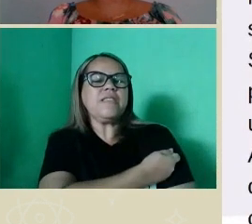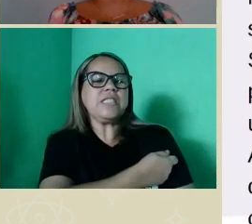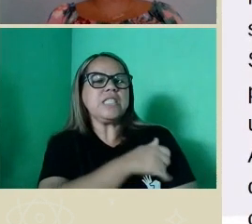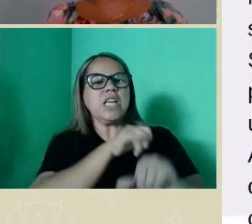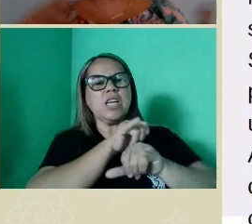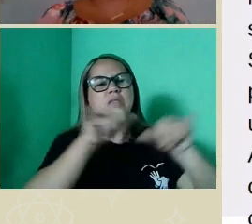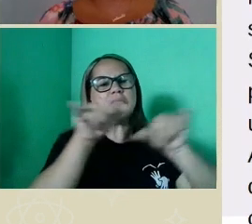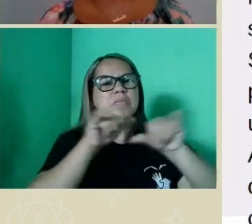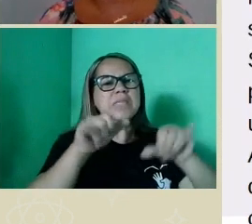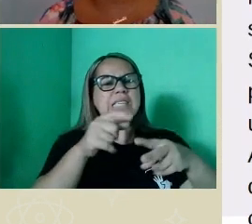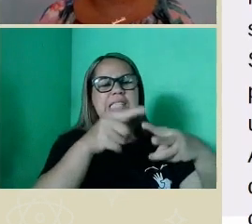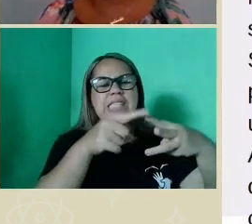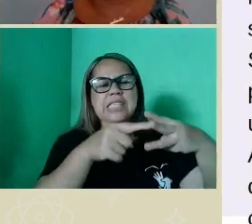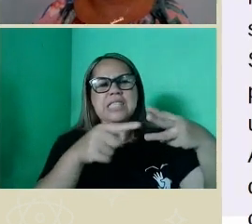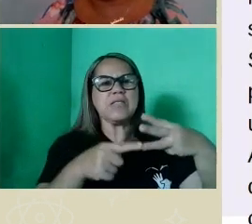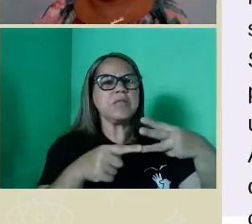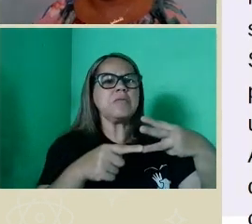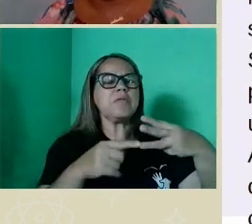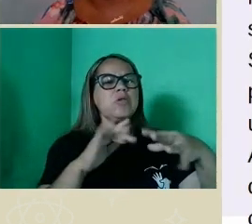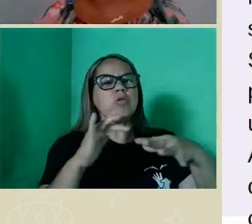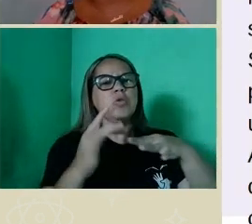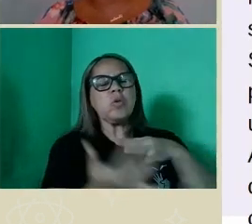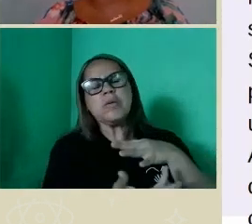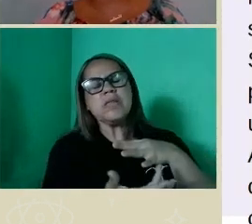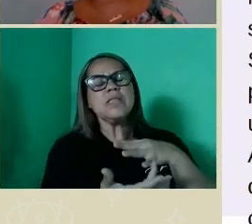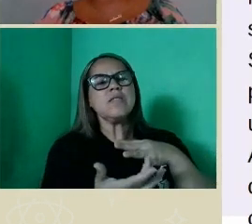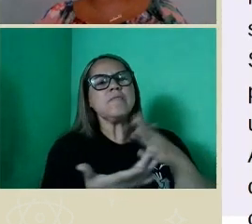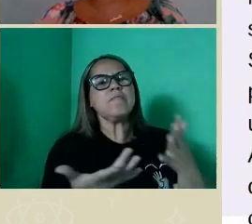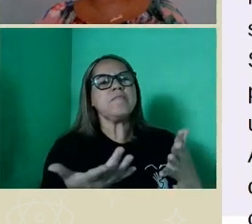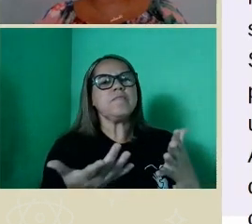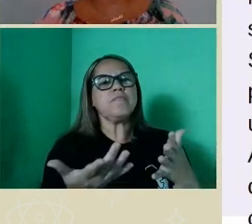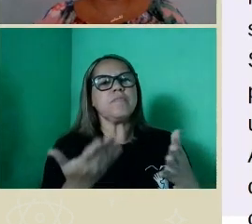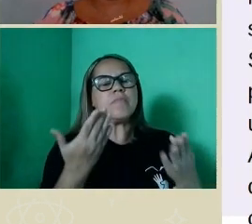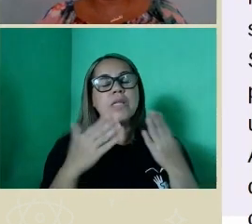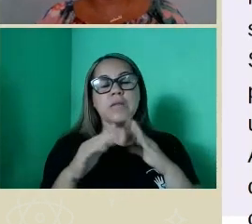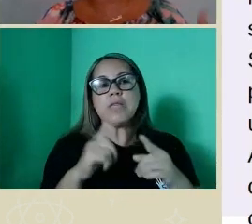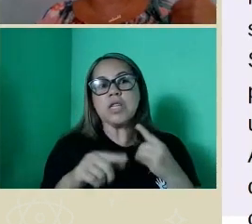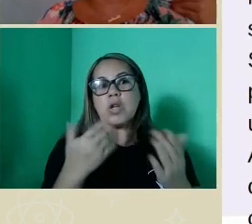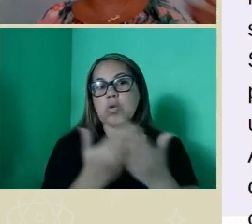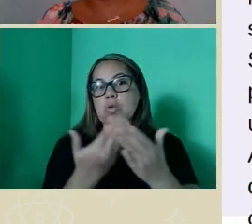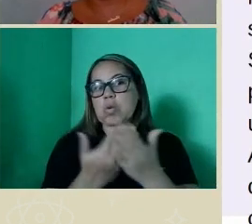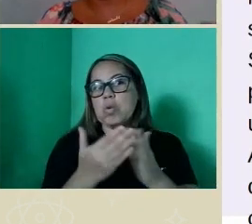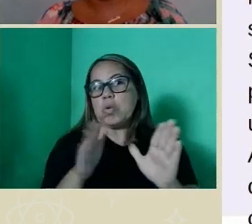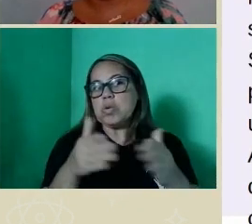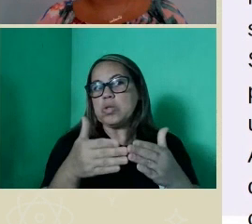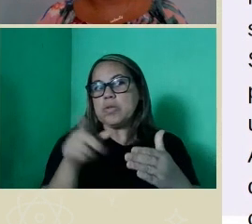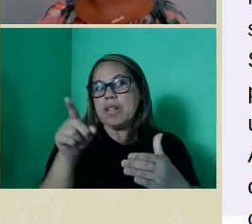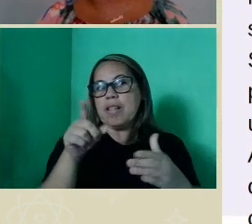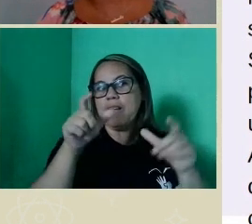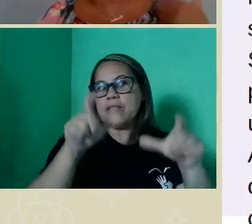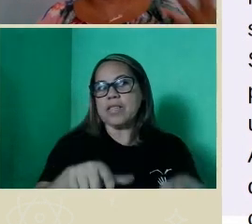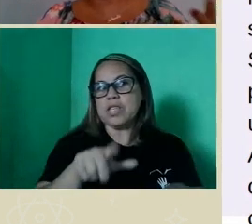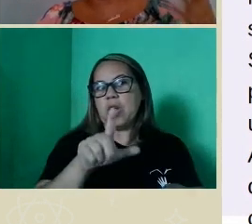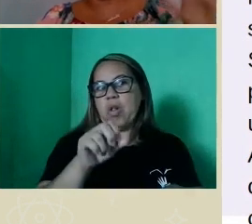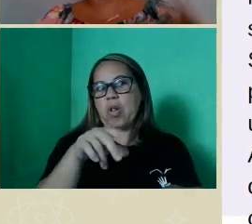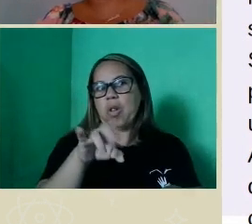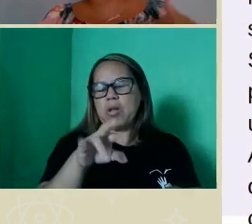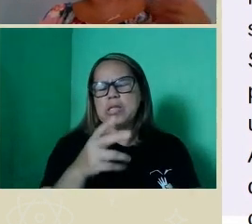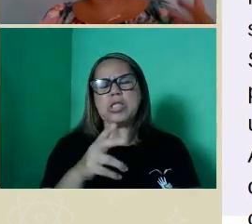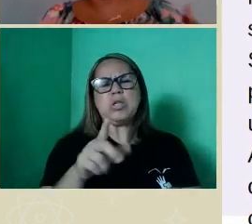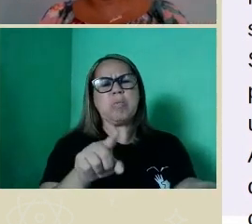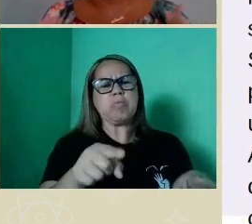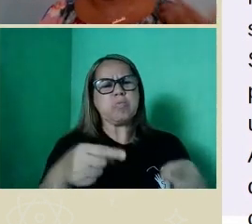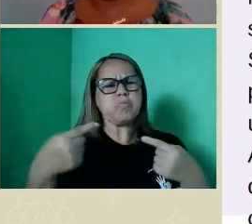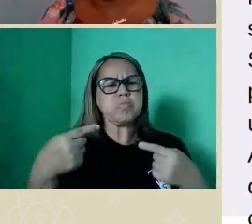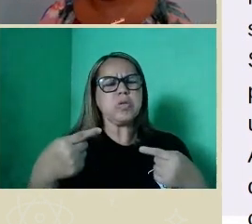três dos principais meios de comunicação social de acordo com um estudo de um grupo que tem sede em Londres e que combate que